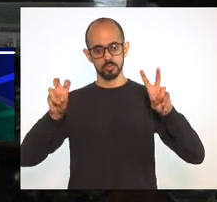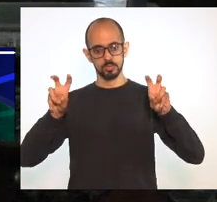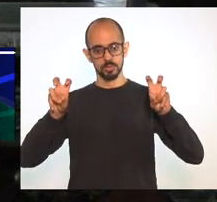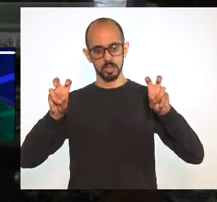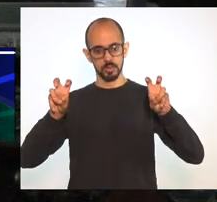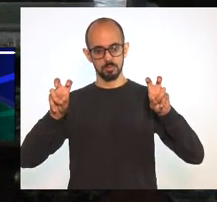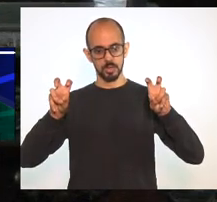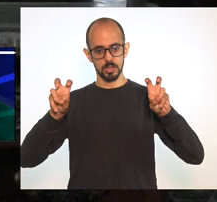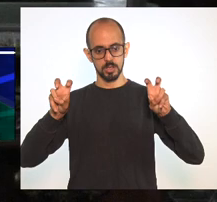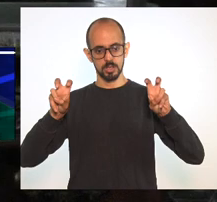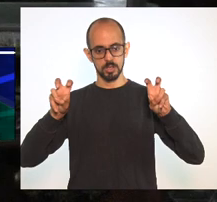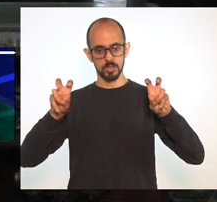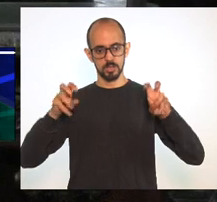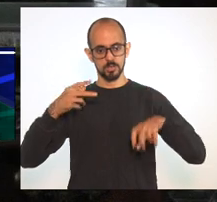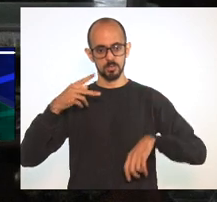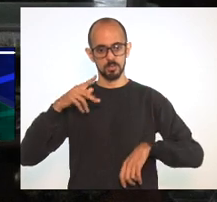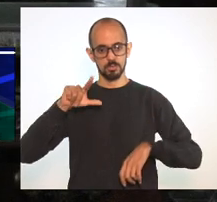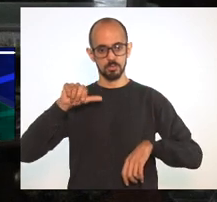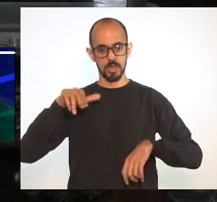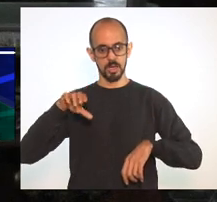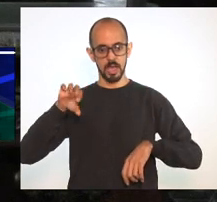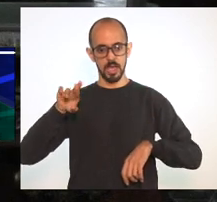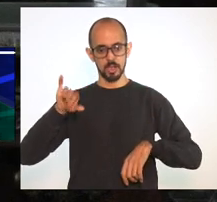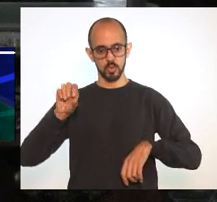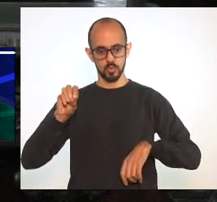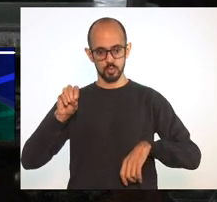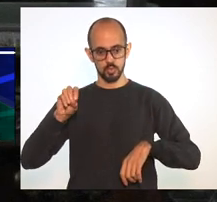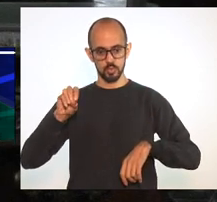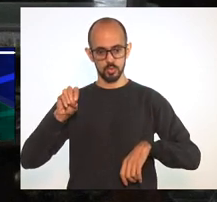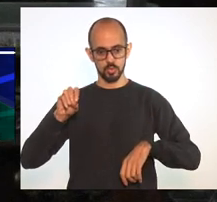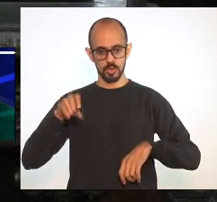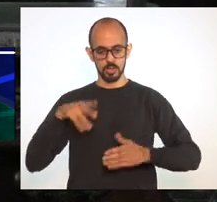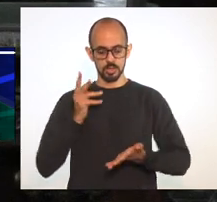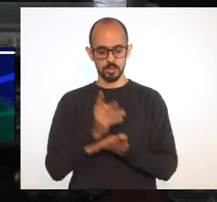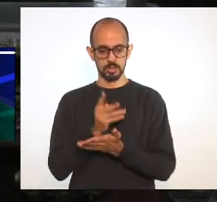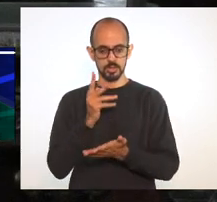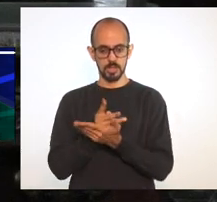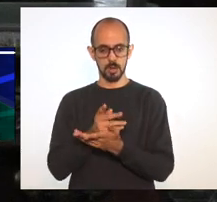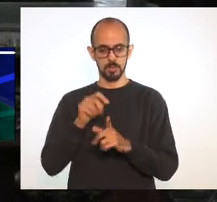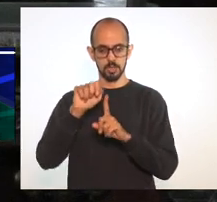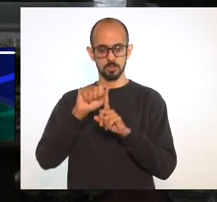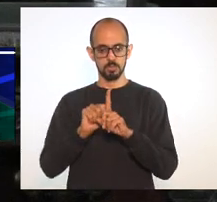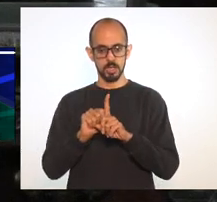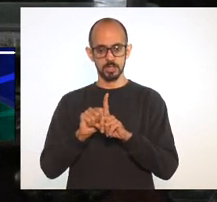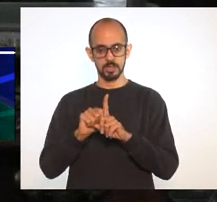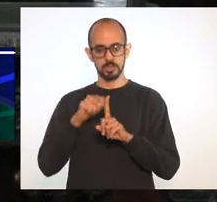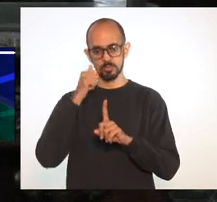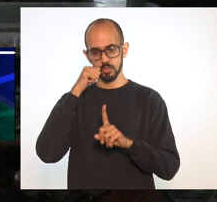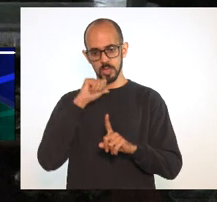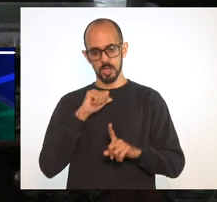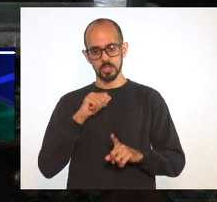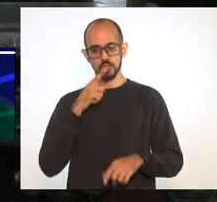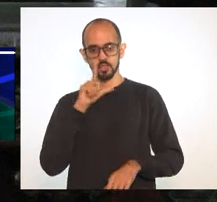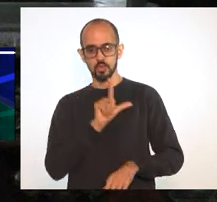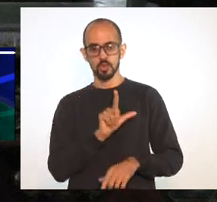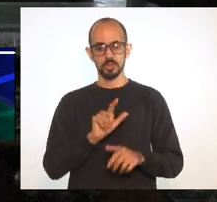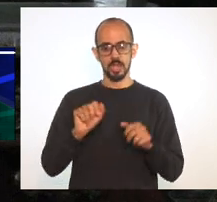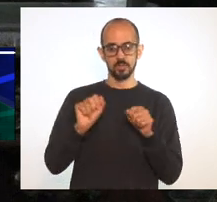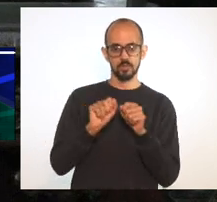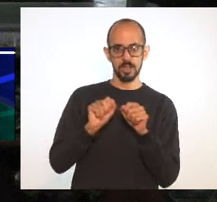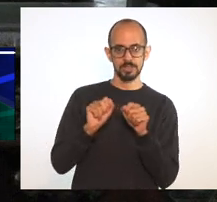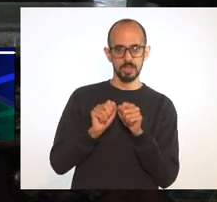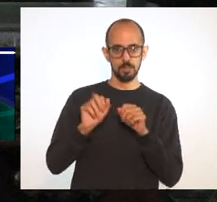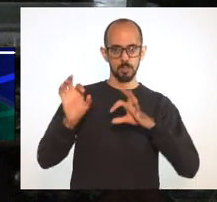no plenário. Né? Sempre no mês das mulheres, a gente consegue pautar projetos de